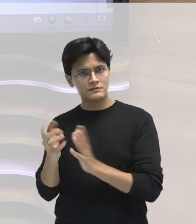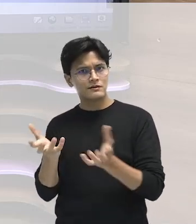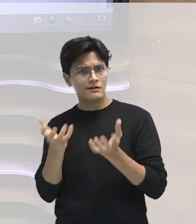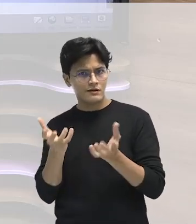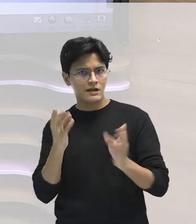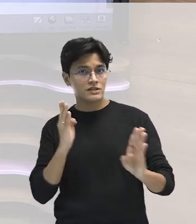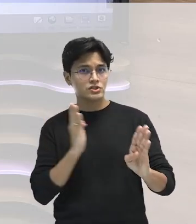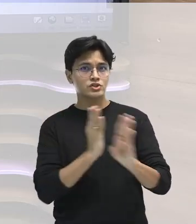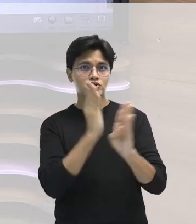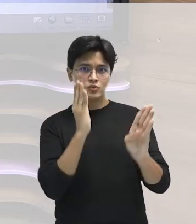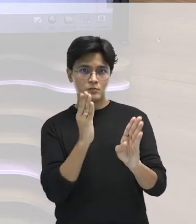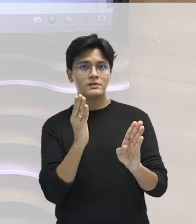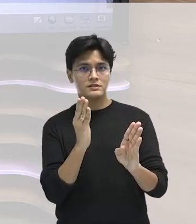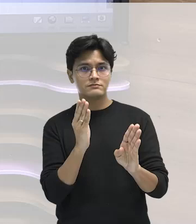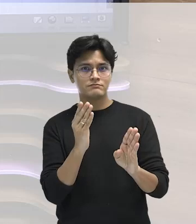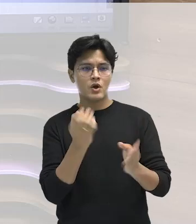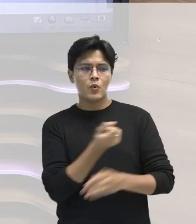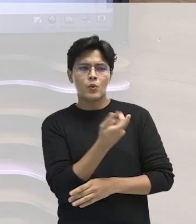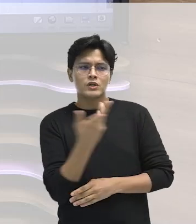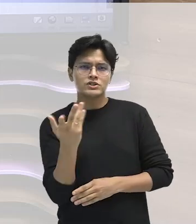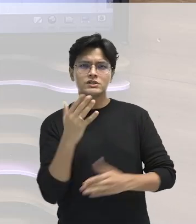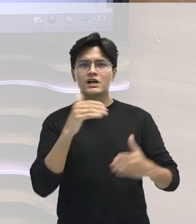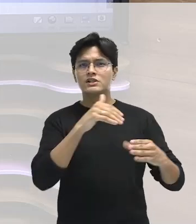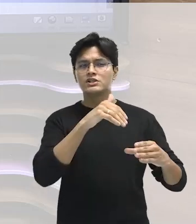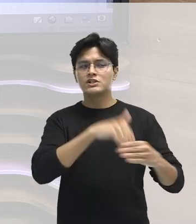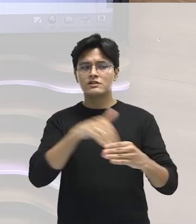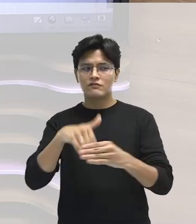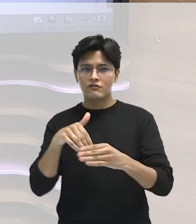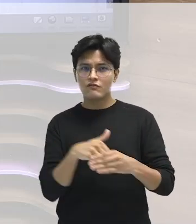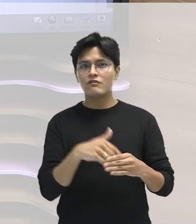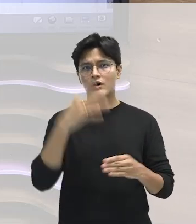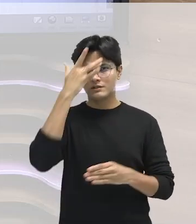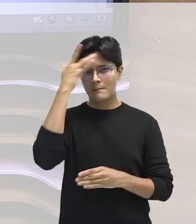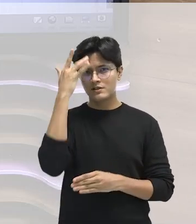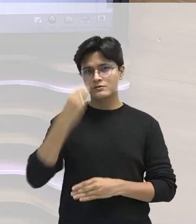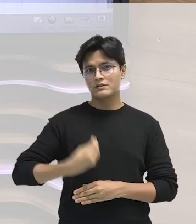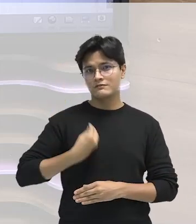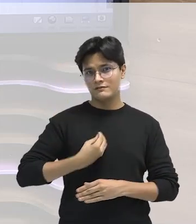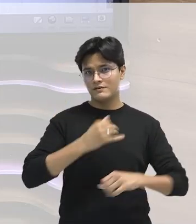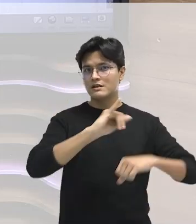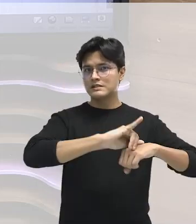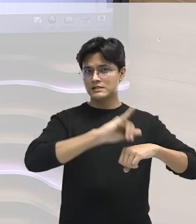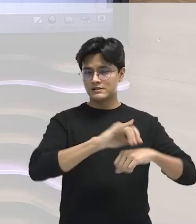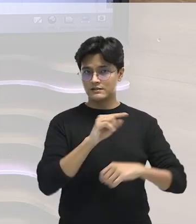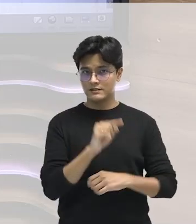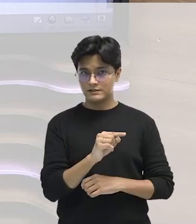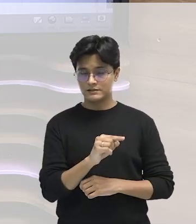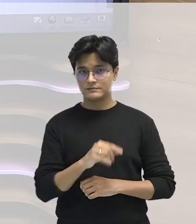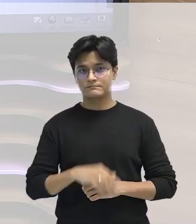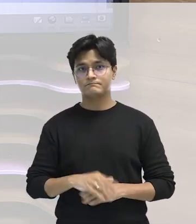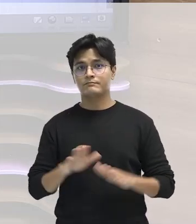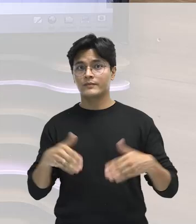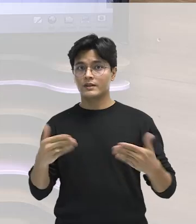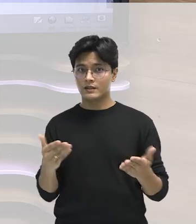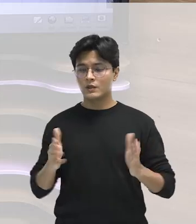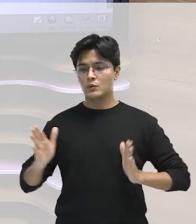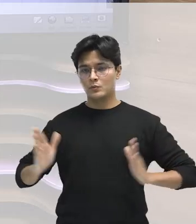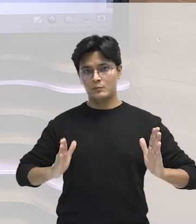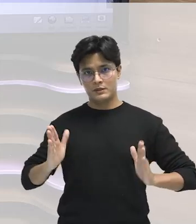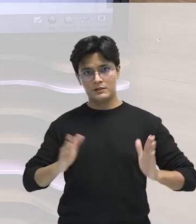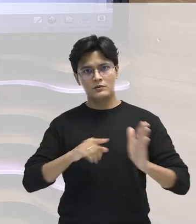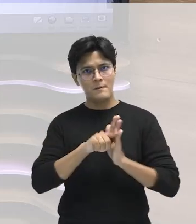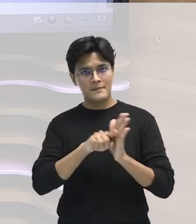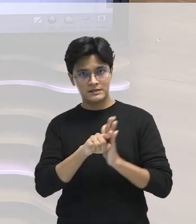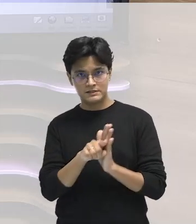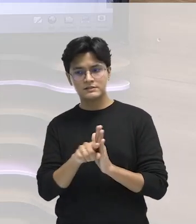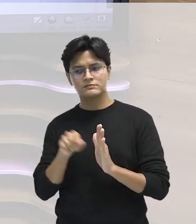né, daquela população, daqueles 100 mil habitantes ali. Então, durante essa pesquisa, o instituto ele não